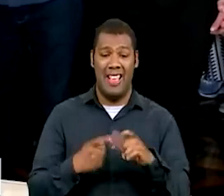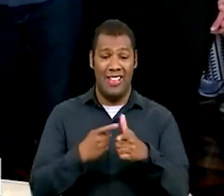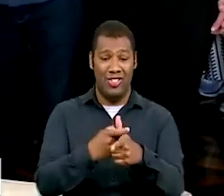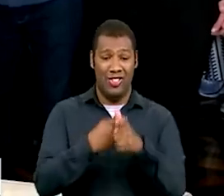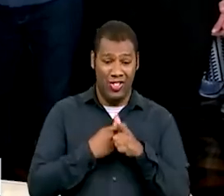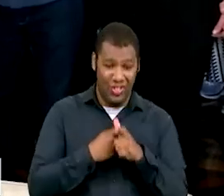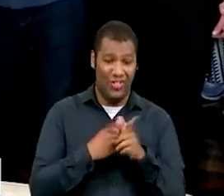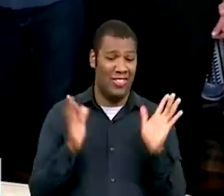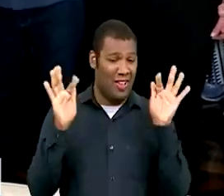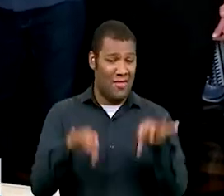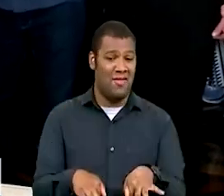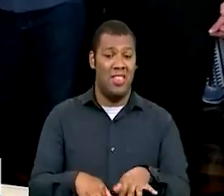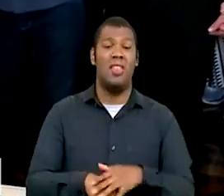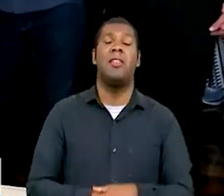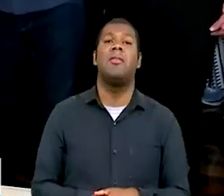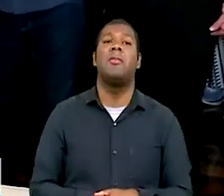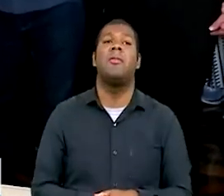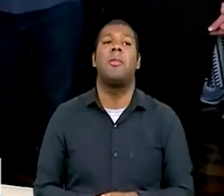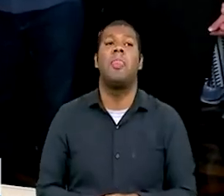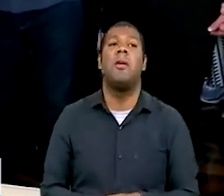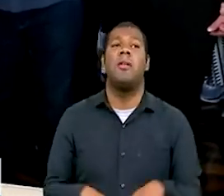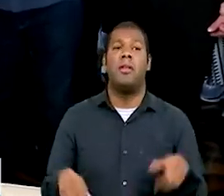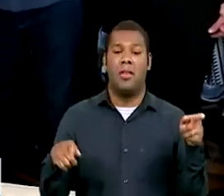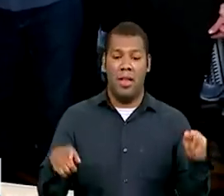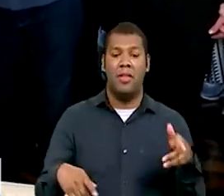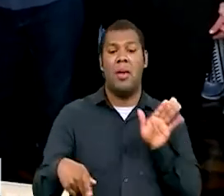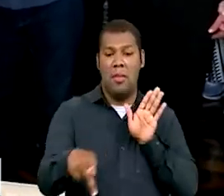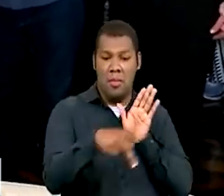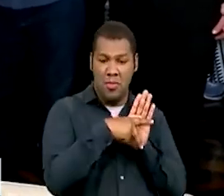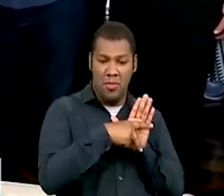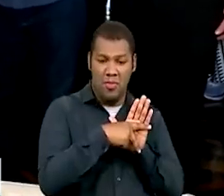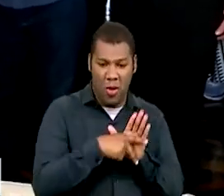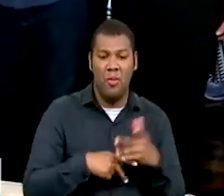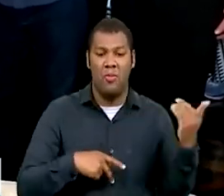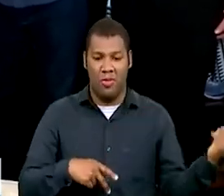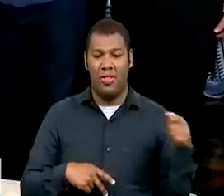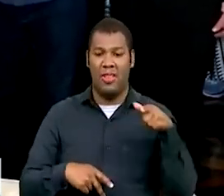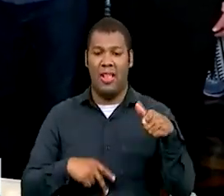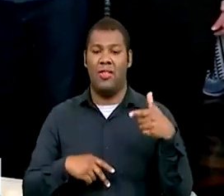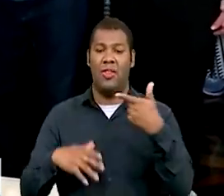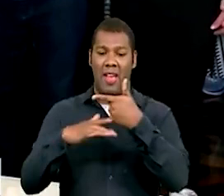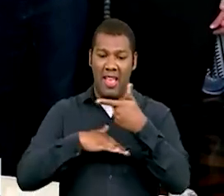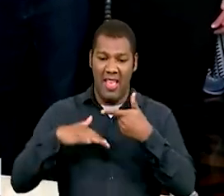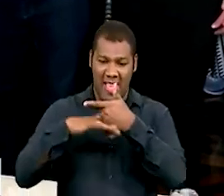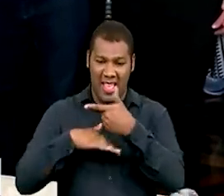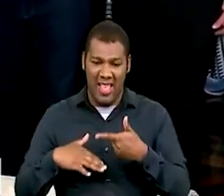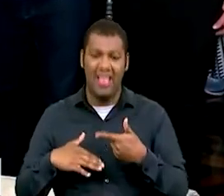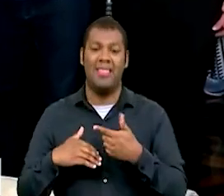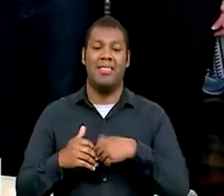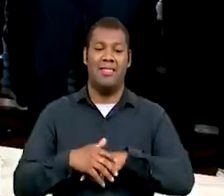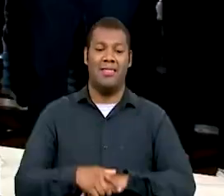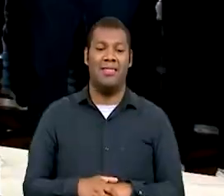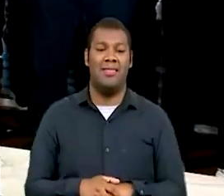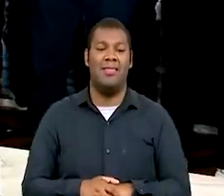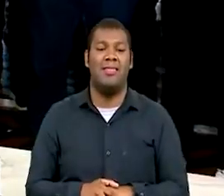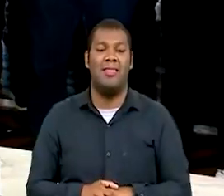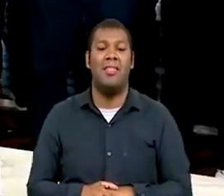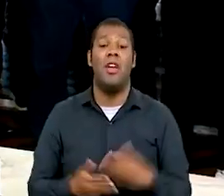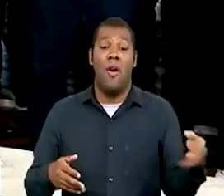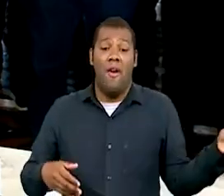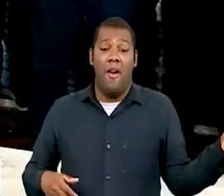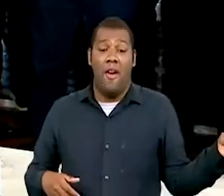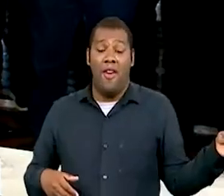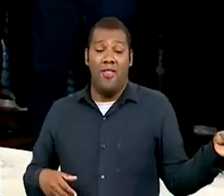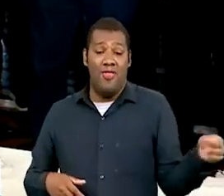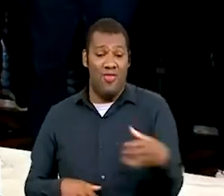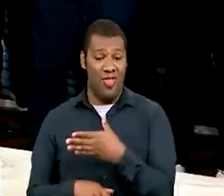relativamente ao domínio, à propriedade do arquipélago de Fernando Noronha. Estamos inaugurando